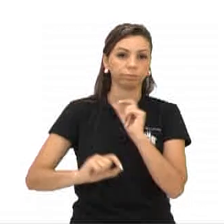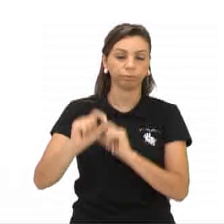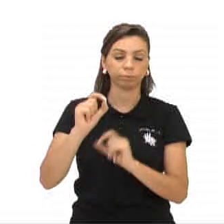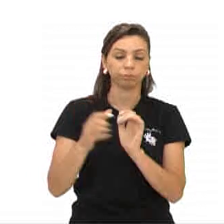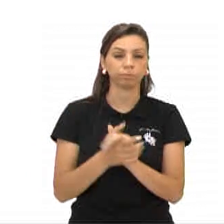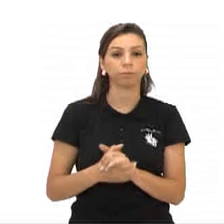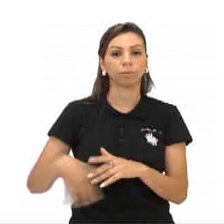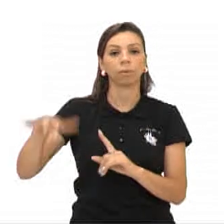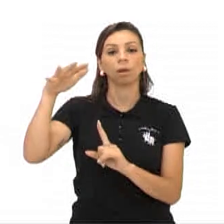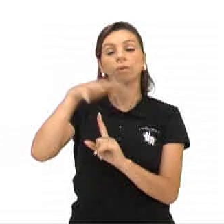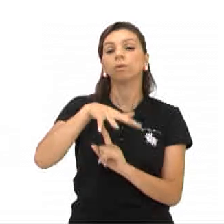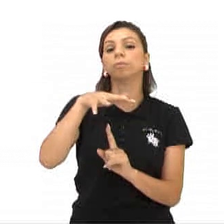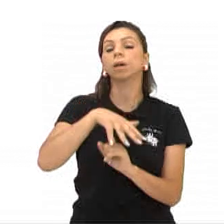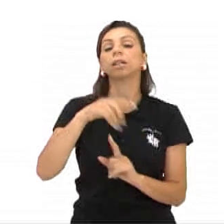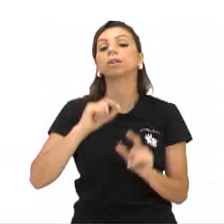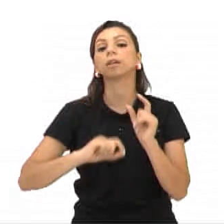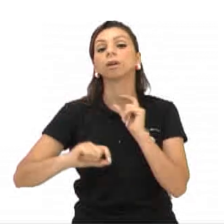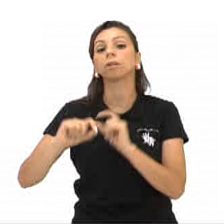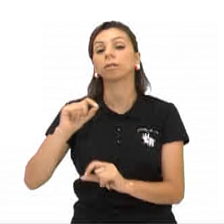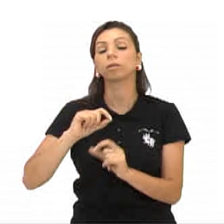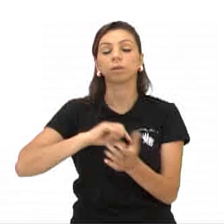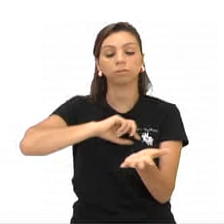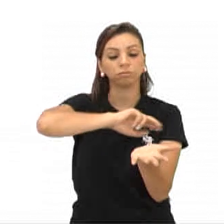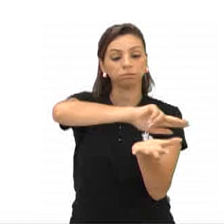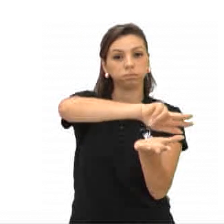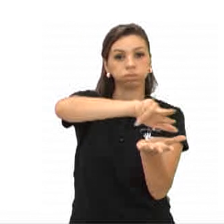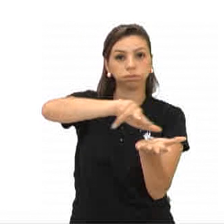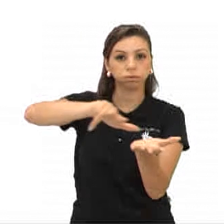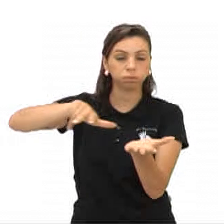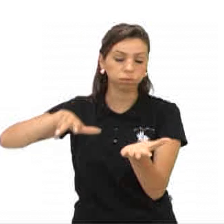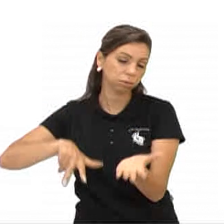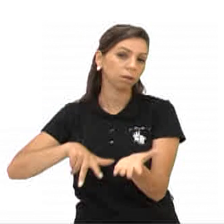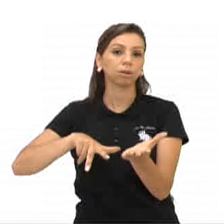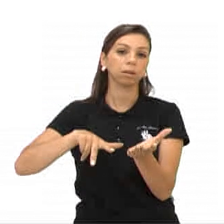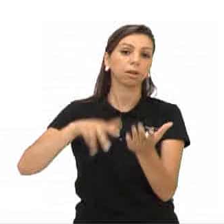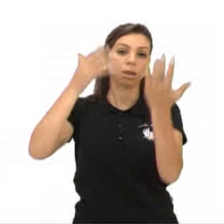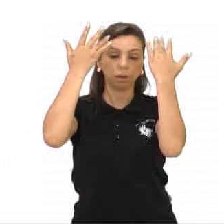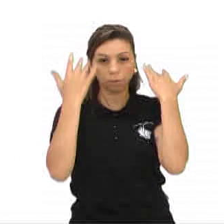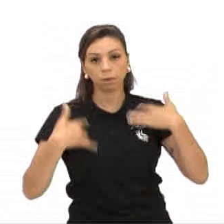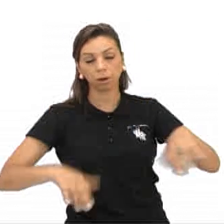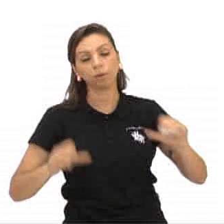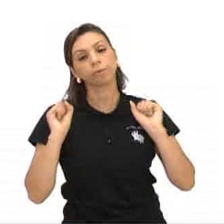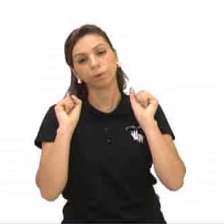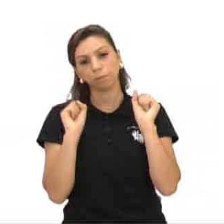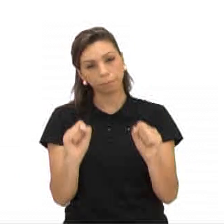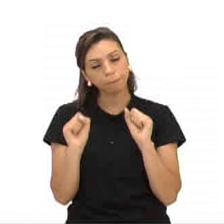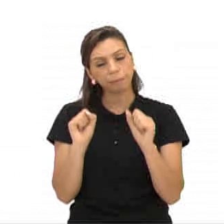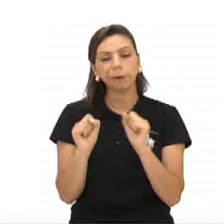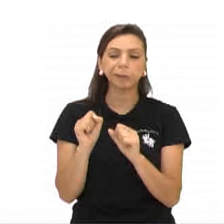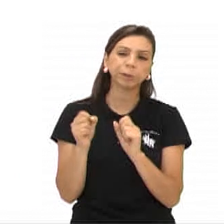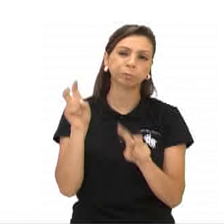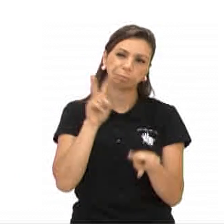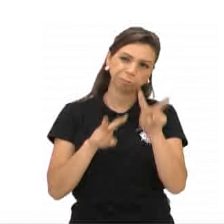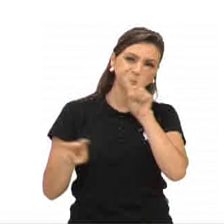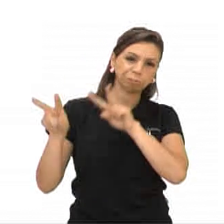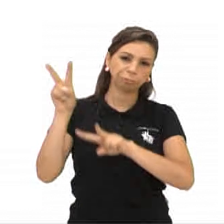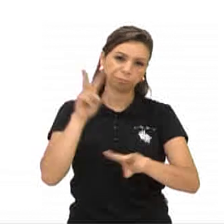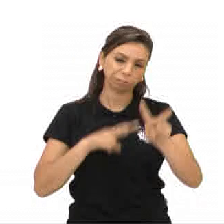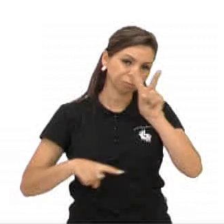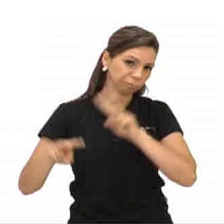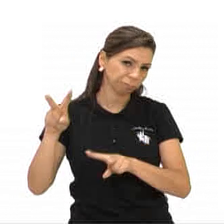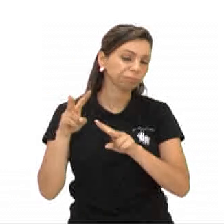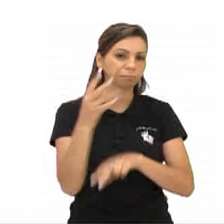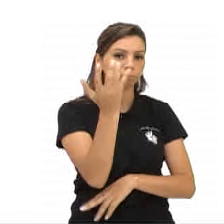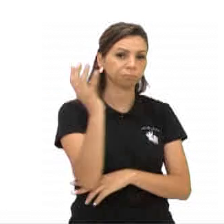O estado do Paraná é constituído por uma variedade de composições naturais que podem ser observados através de